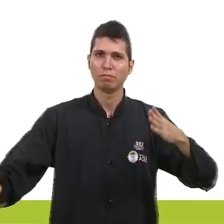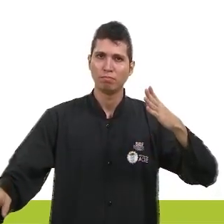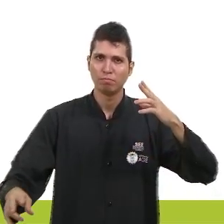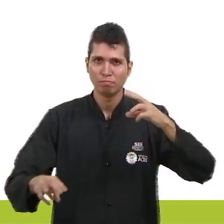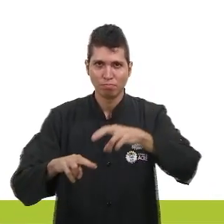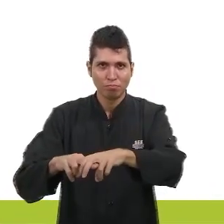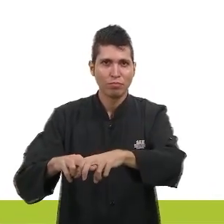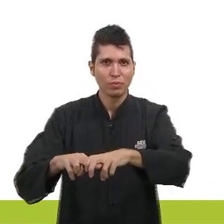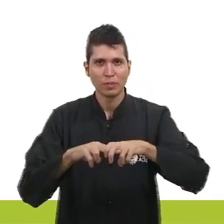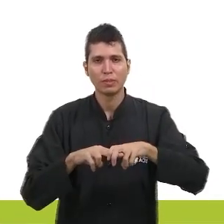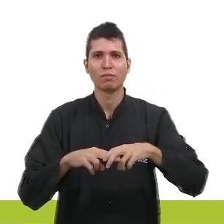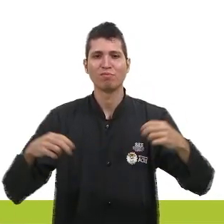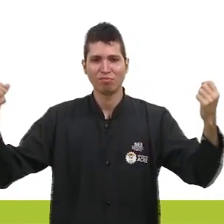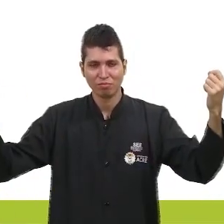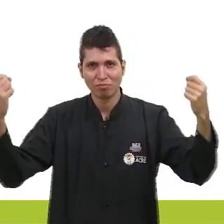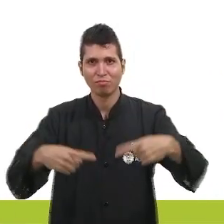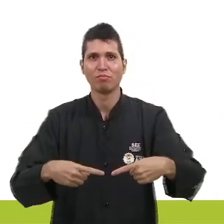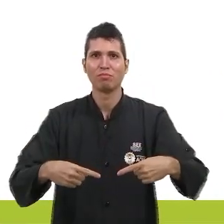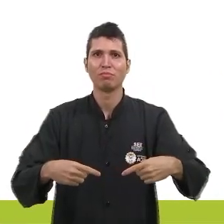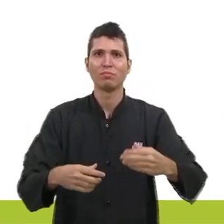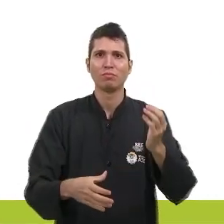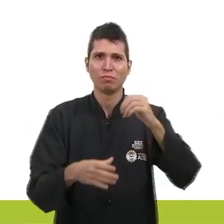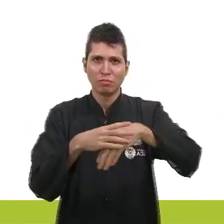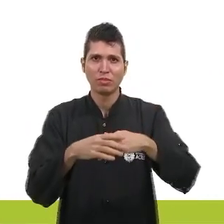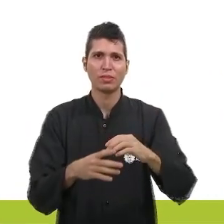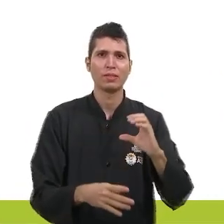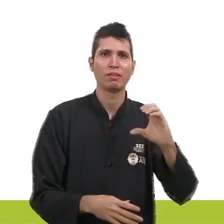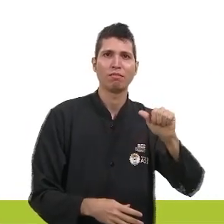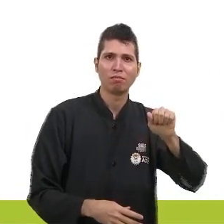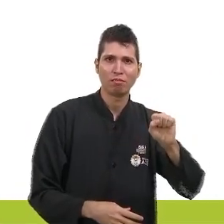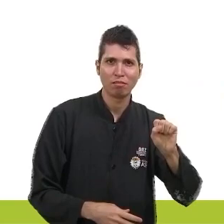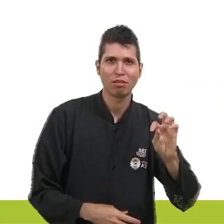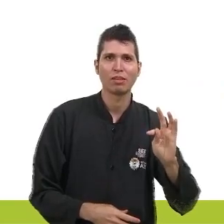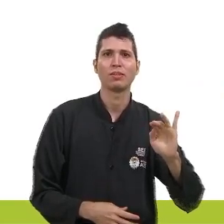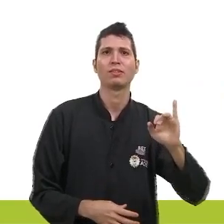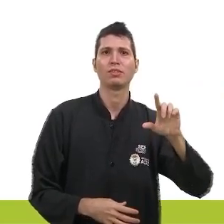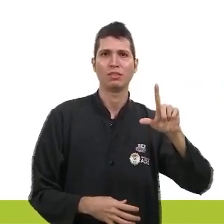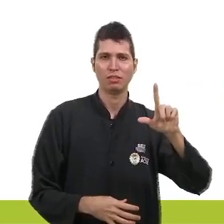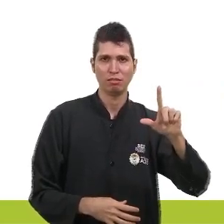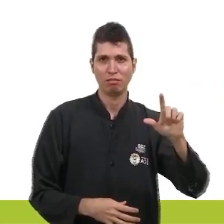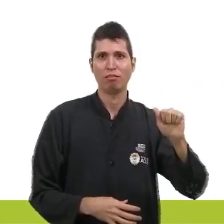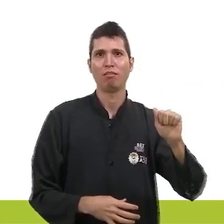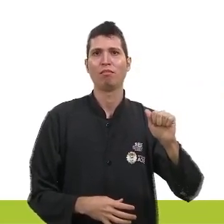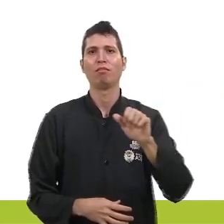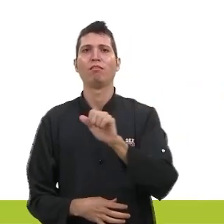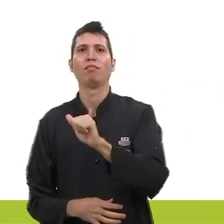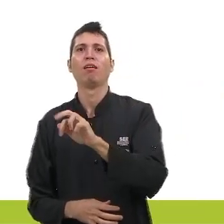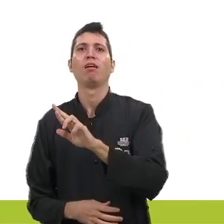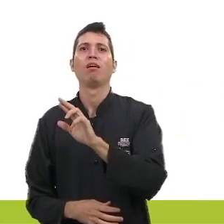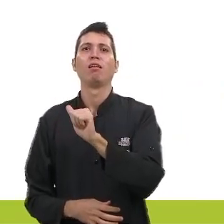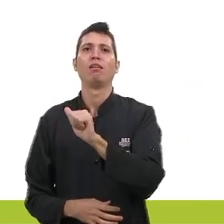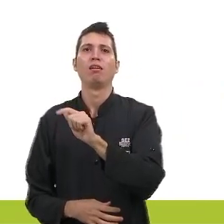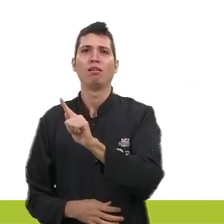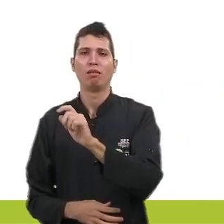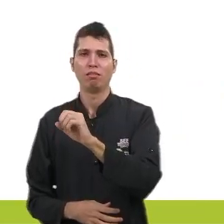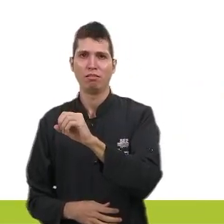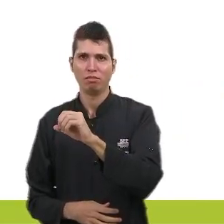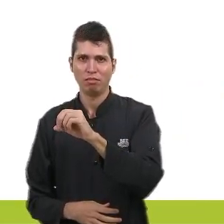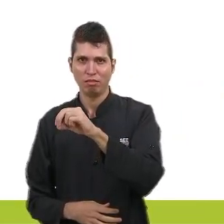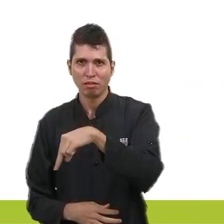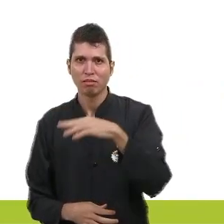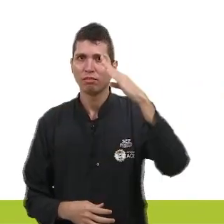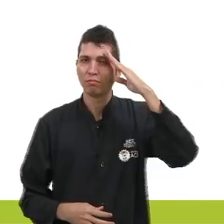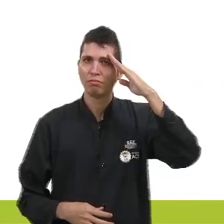aqui, que fez com que Castilha e Aragão, né, que eram as duas